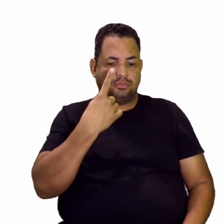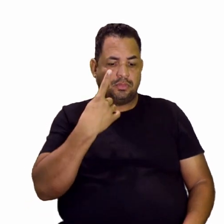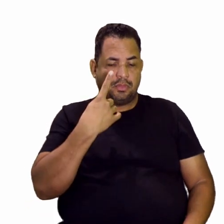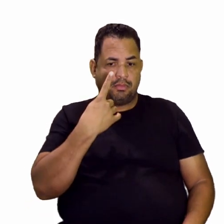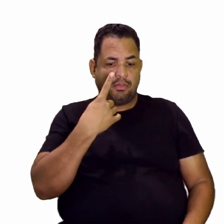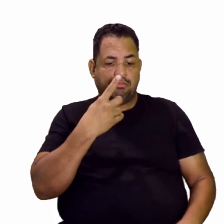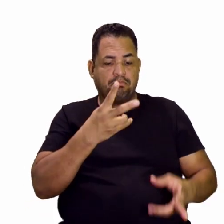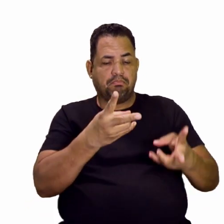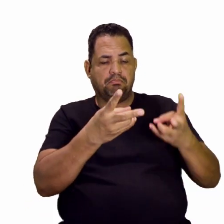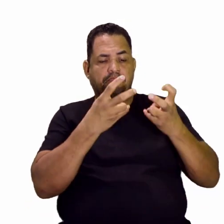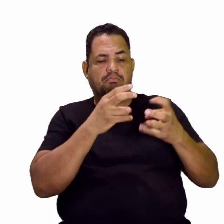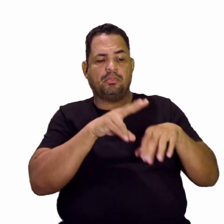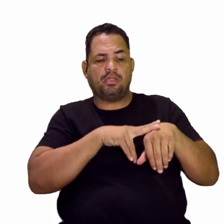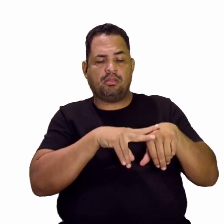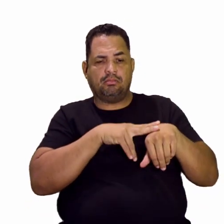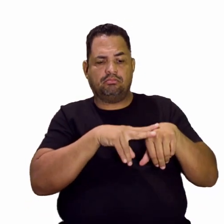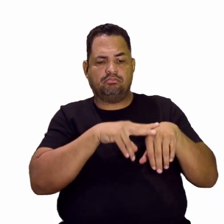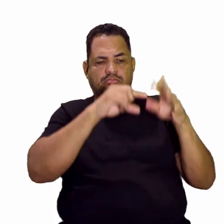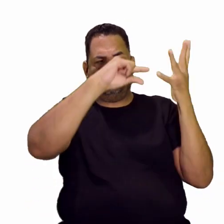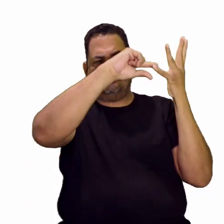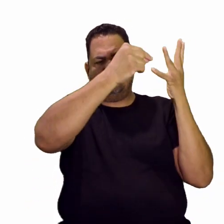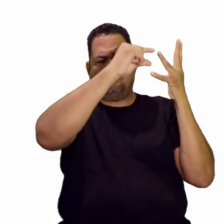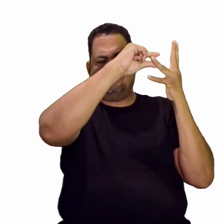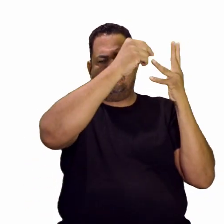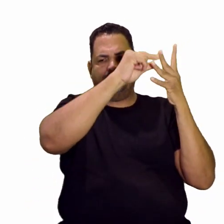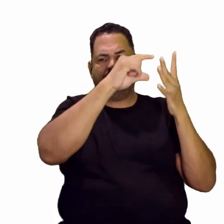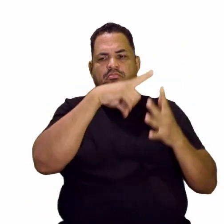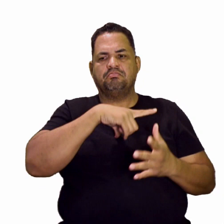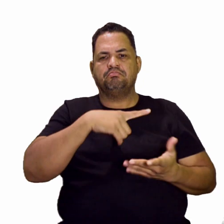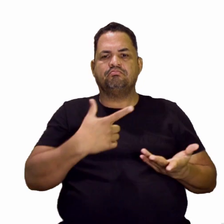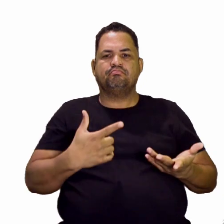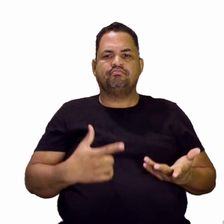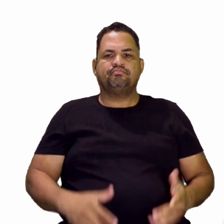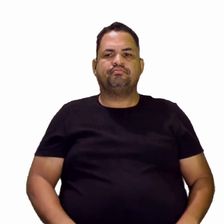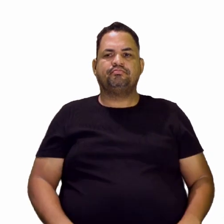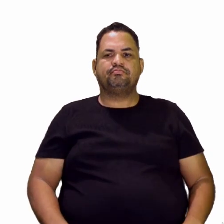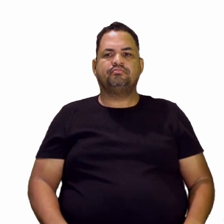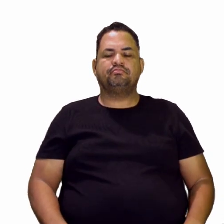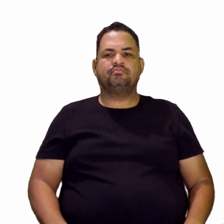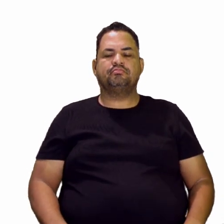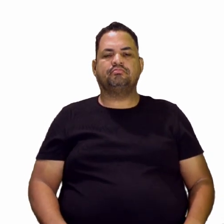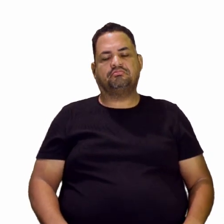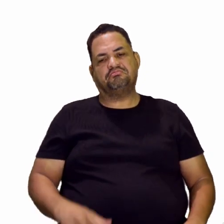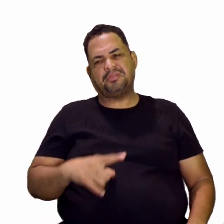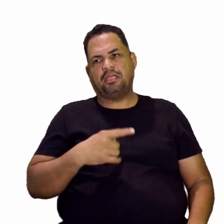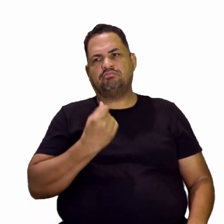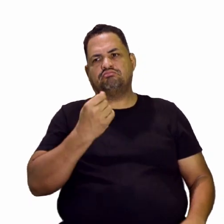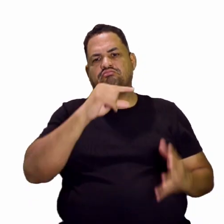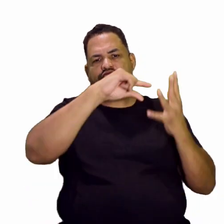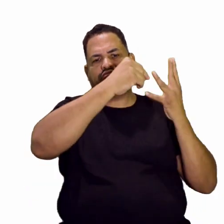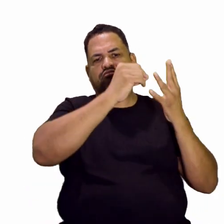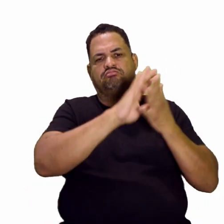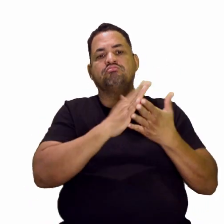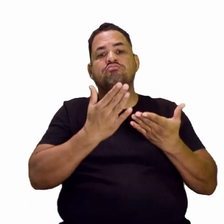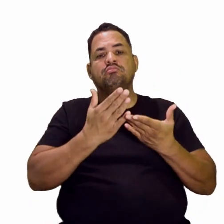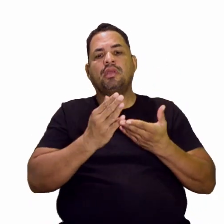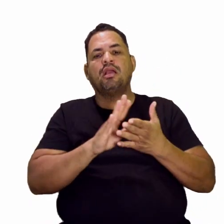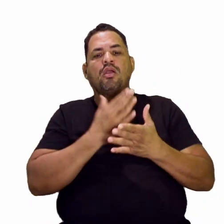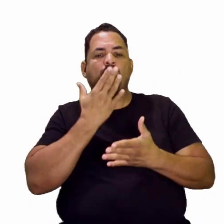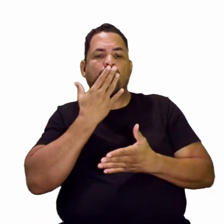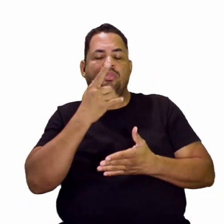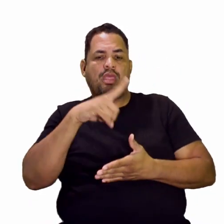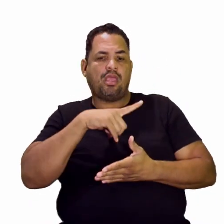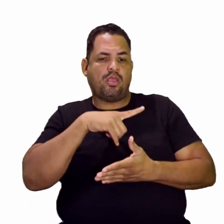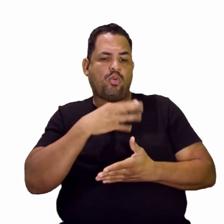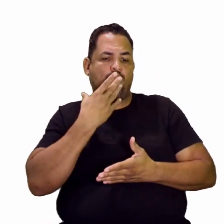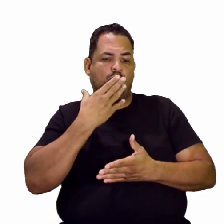verde e pensou na situação. Tem alguma coisa na folha, né, que faz com que ela fique verde. É uma